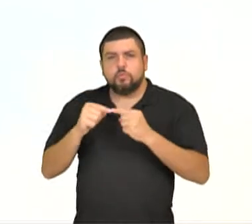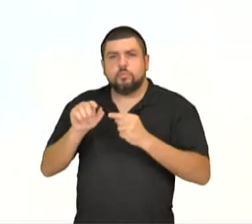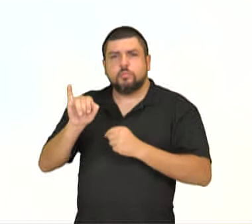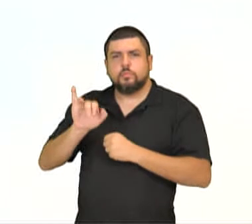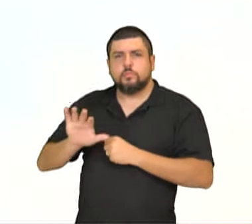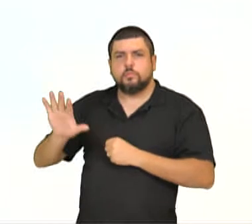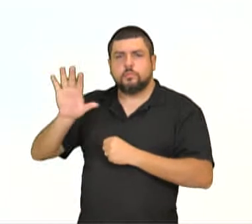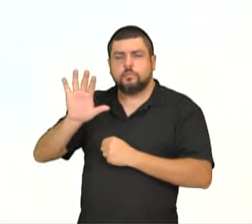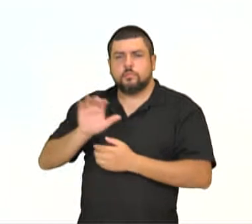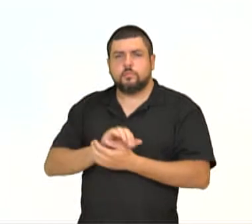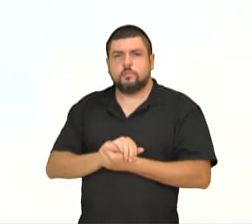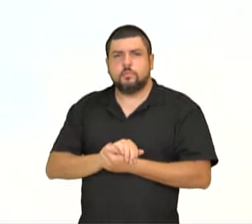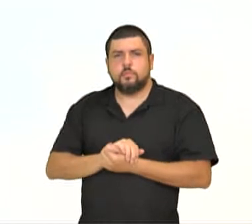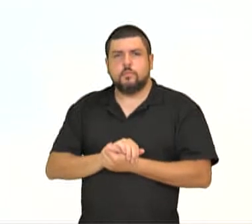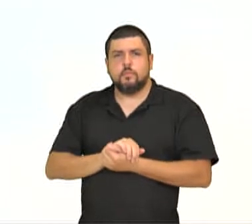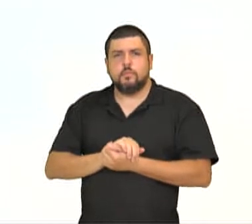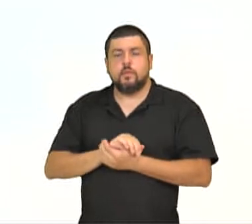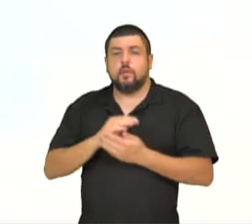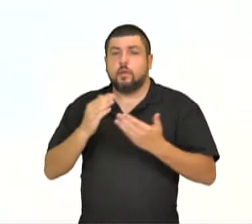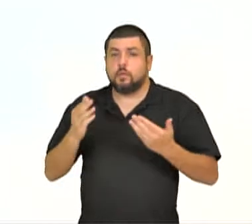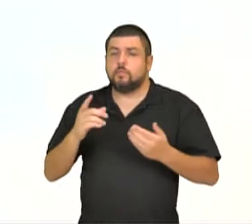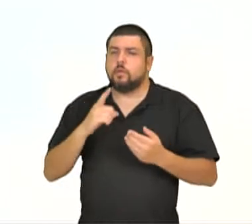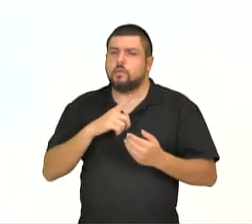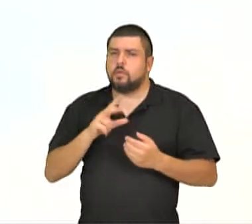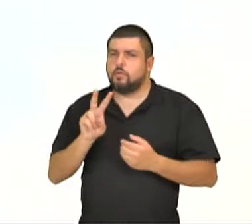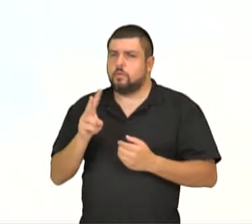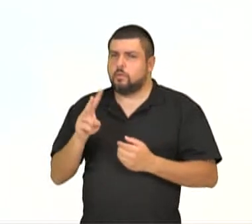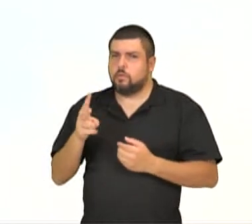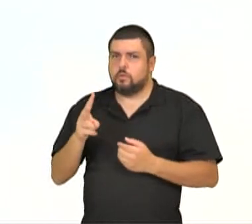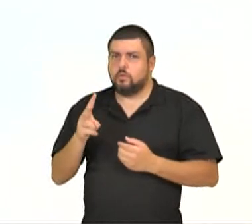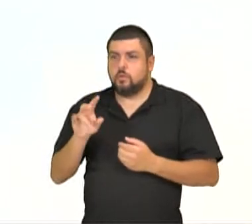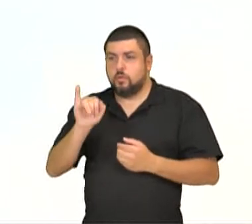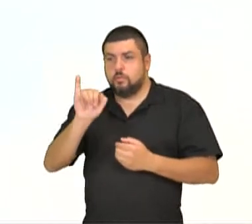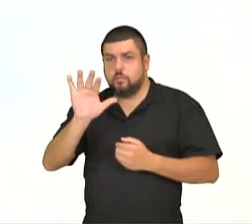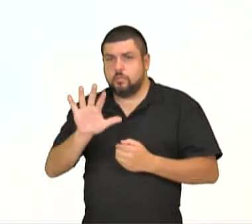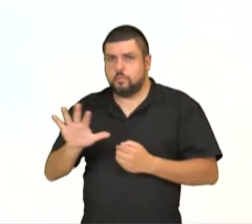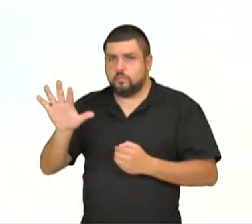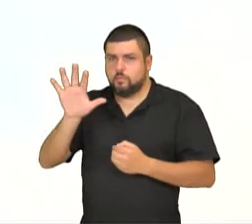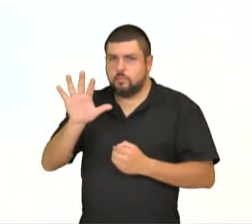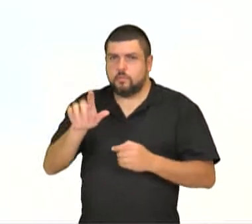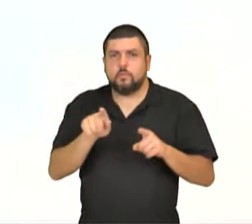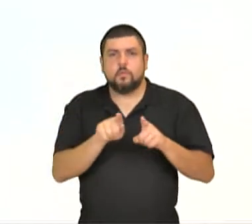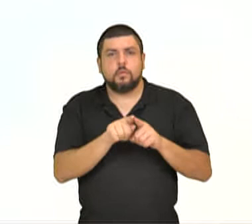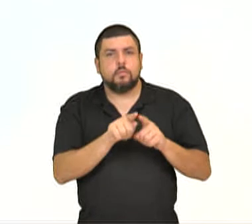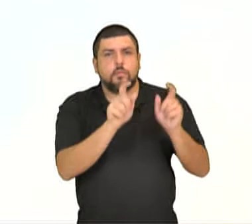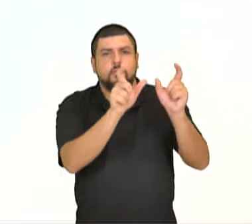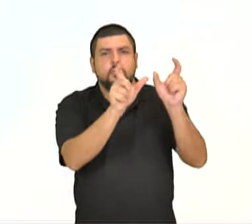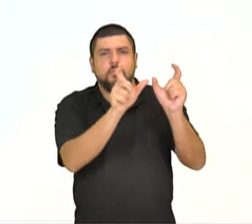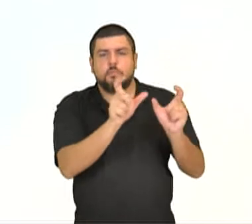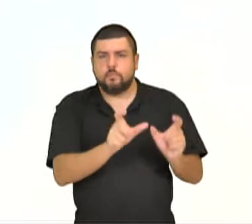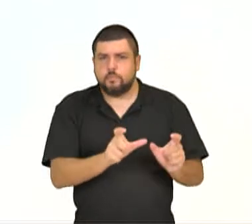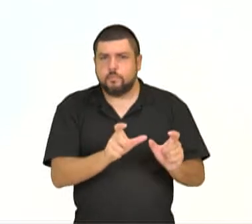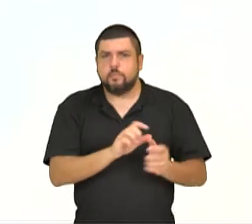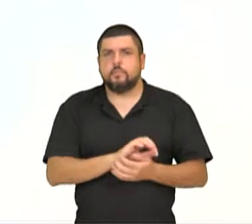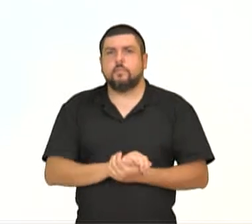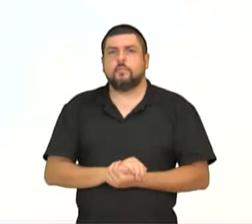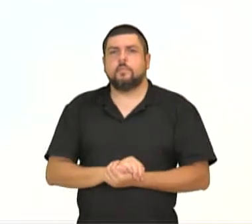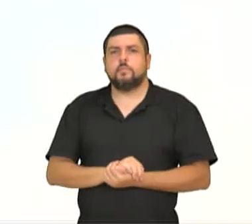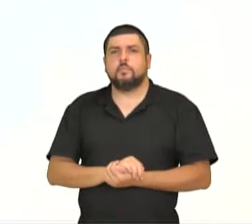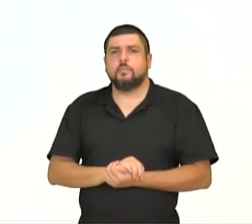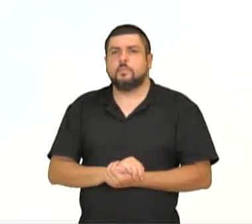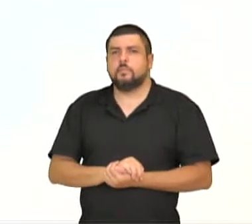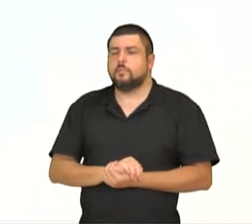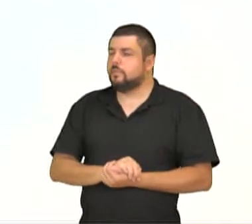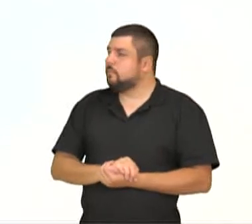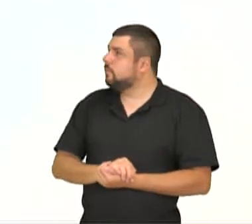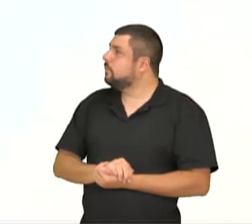Ela é uma linguagem tanto verbal como não verbal. Ela utiliza os dois. Se emplea